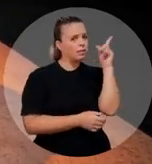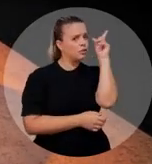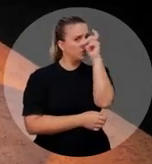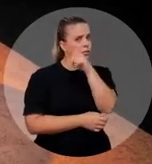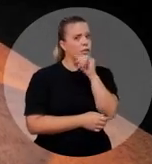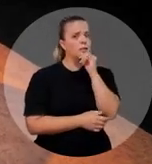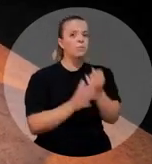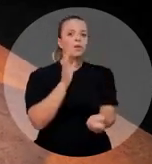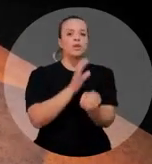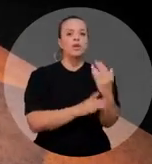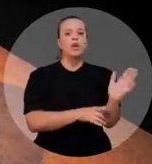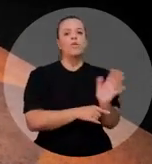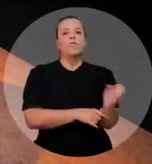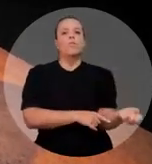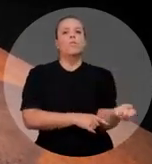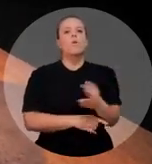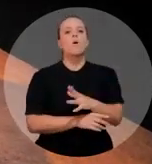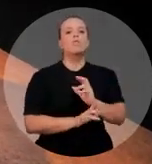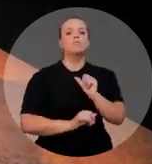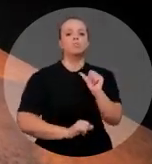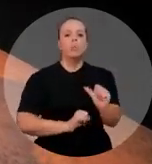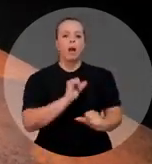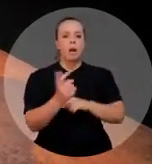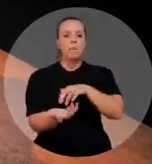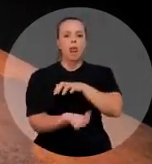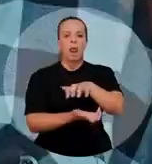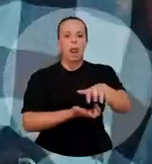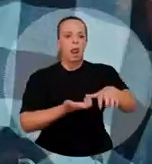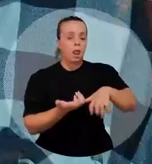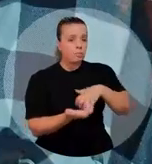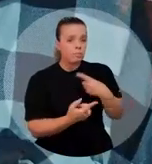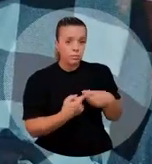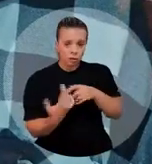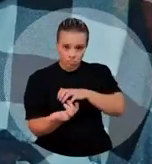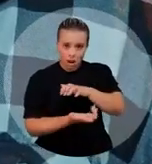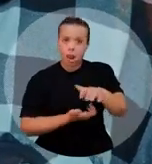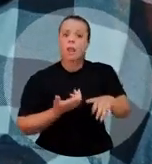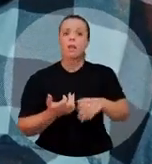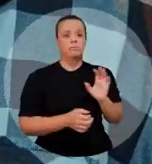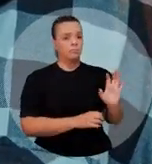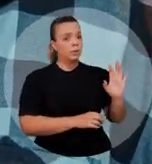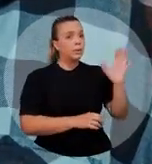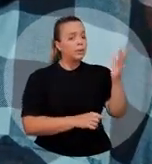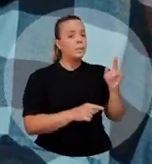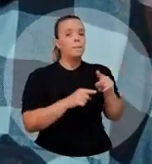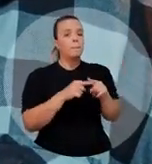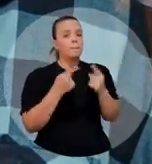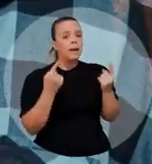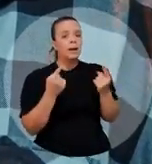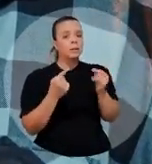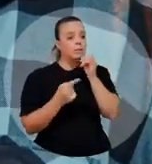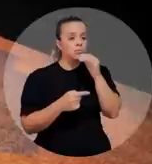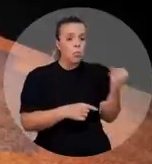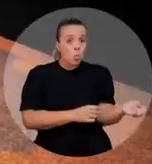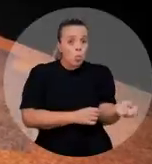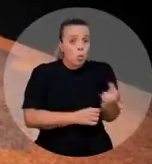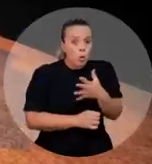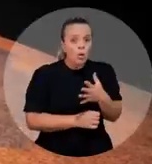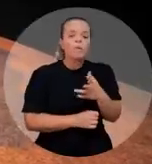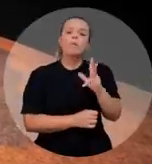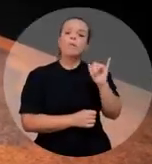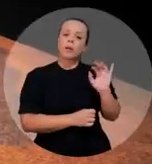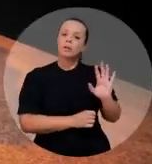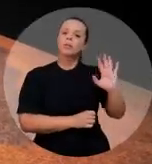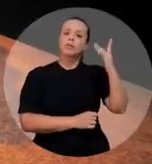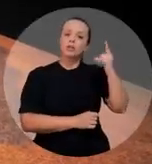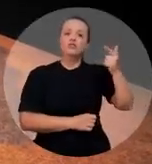de fato acontecer algo novo, né, que seja revolucionário, porque a revolução sempre acontece, mas o novo